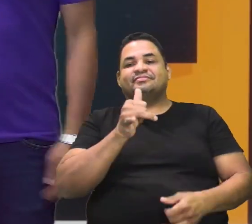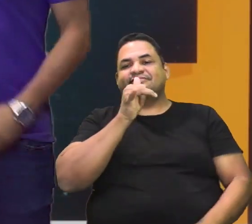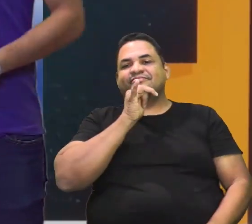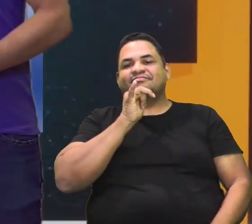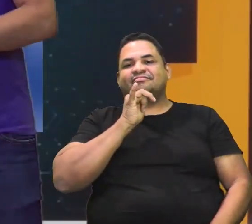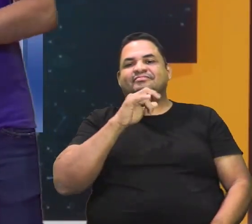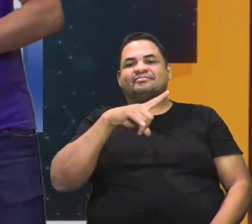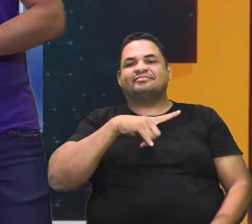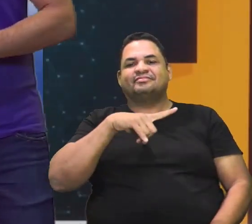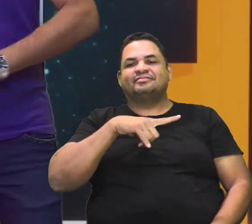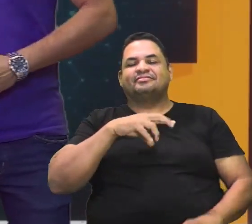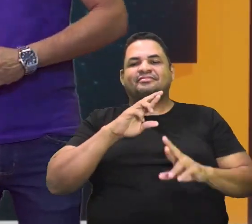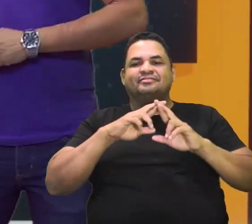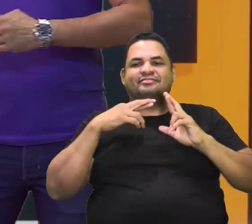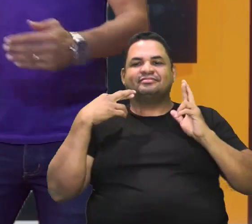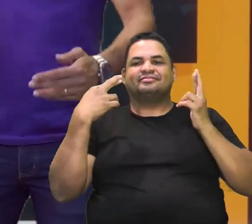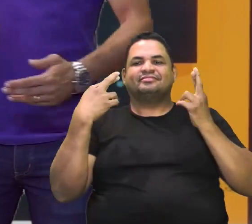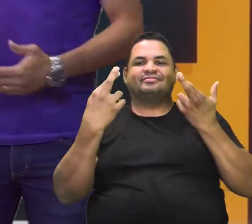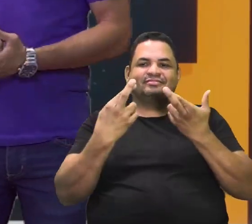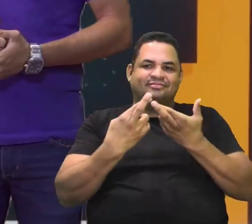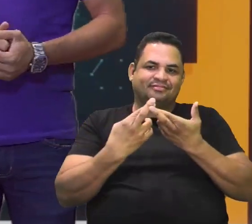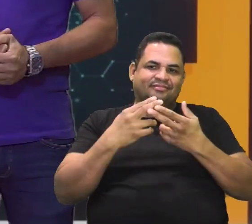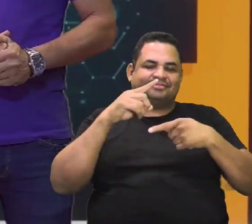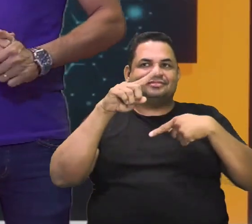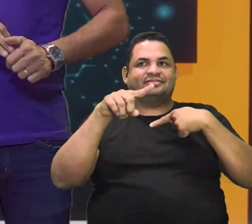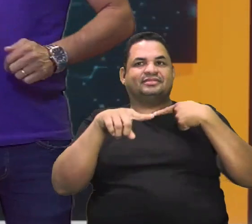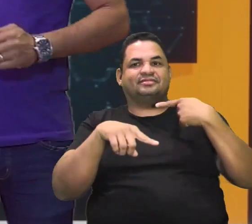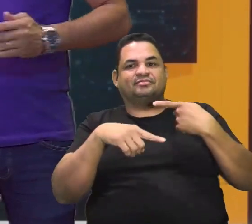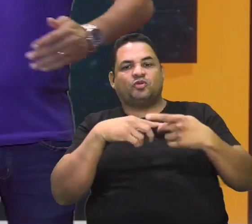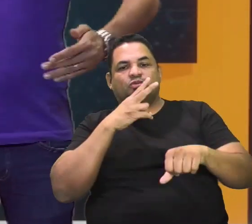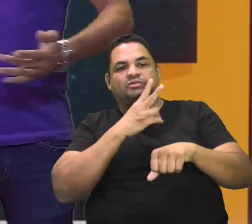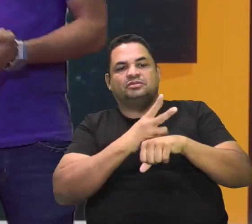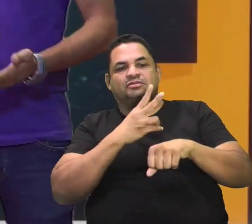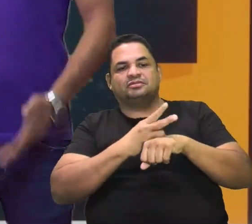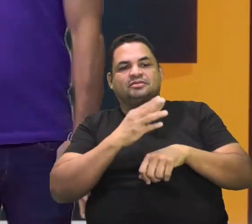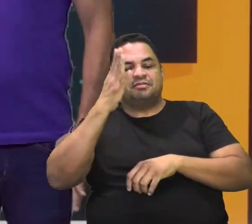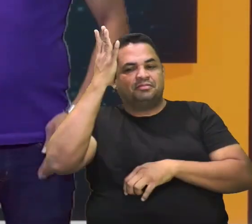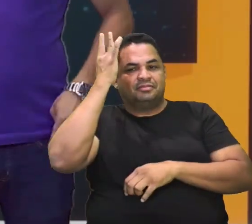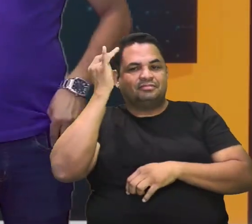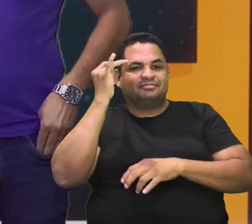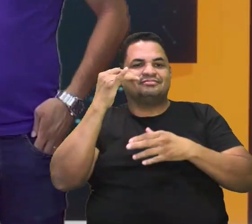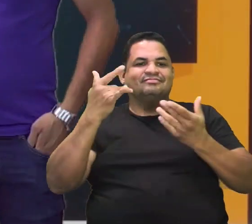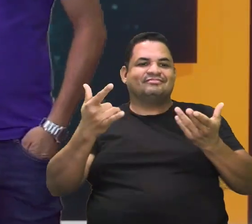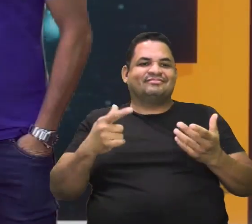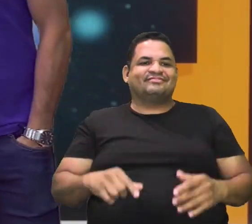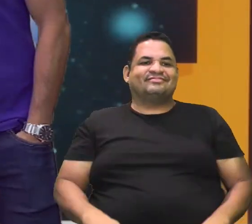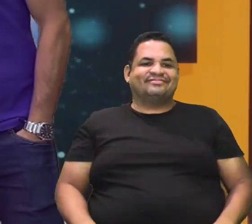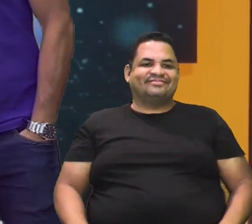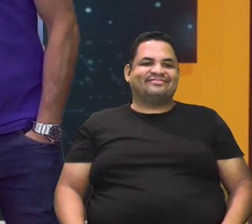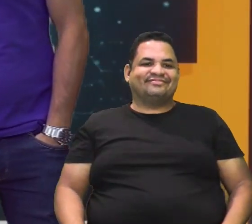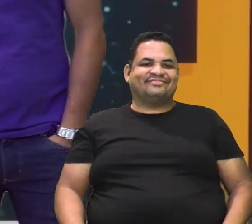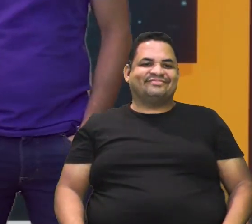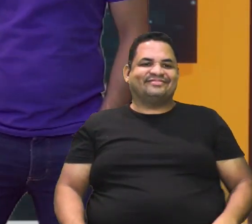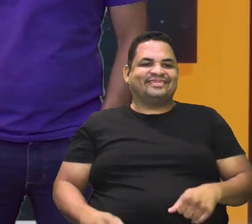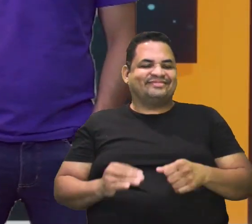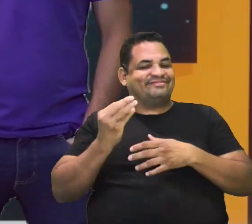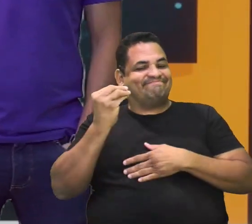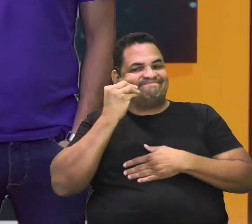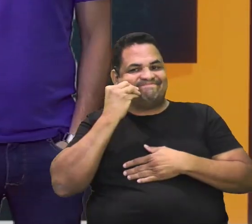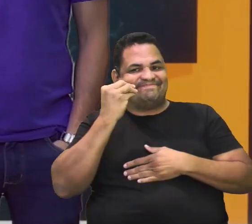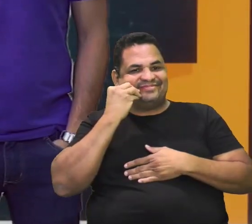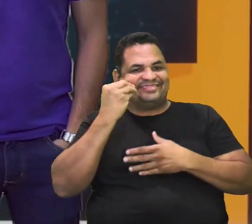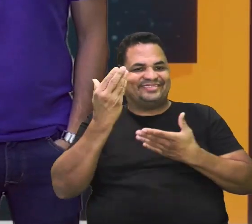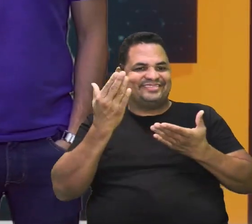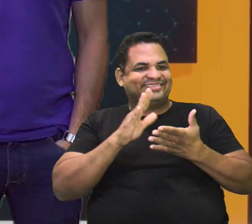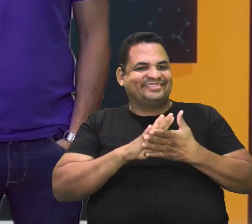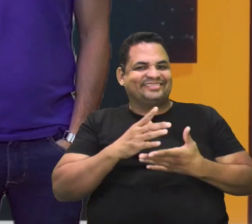pedido, né? Nós vamos ter uma reunião, né? Depois da gravação amanhã e tal. Entendi. Não sei. Vou tentar. Quem sabe sai